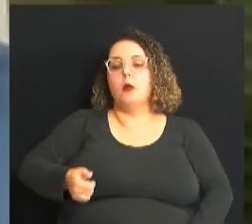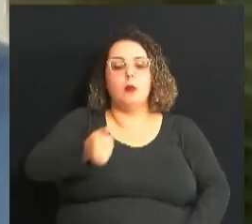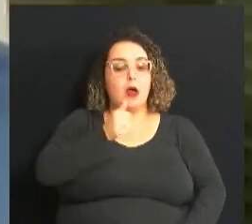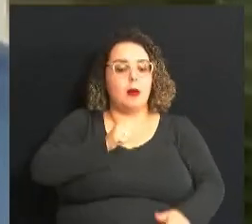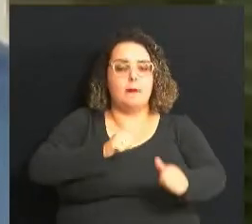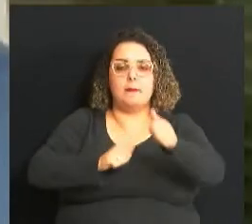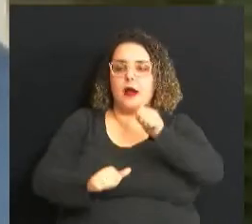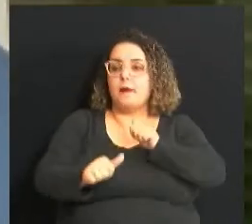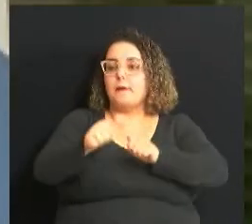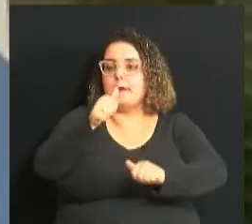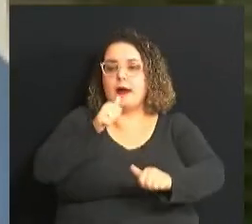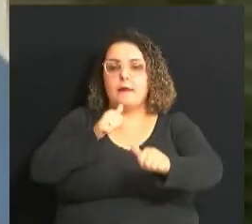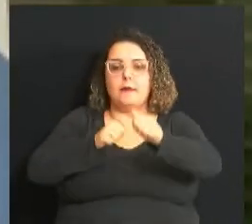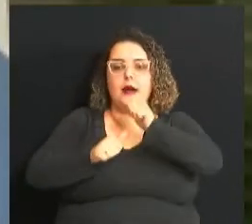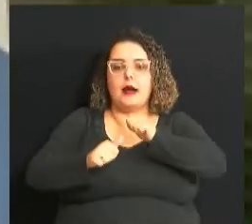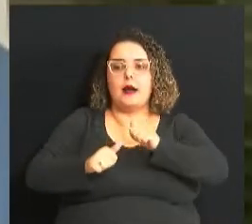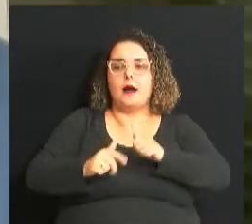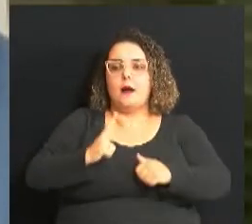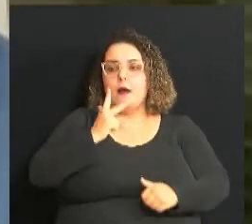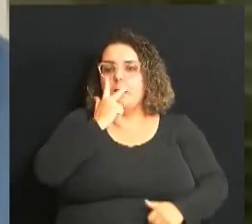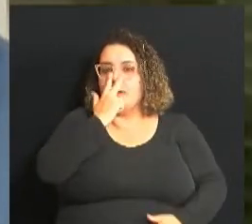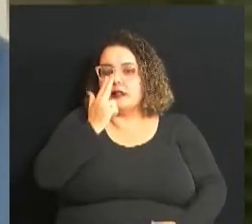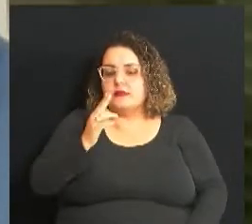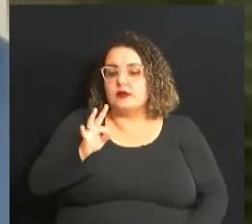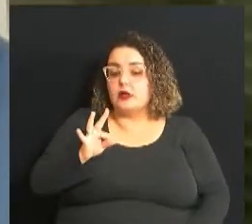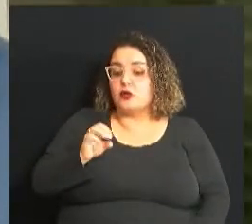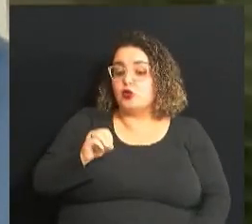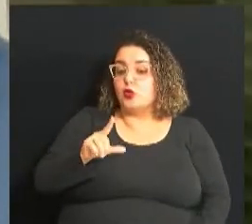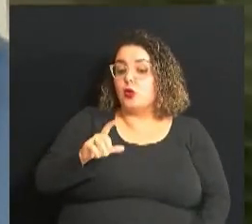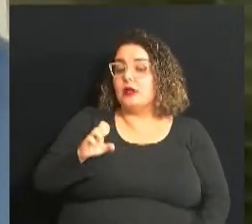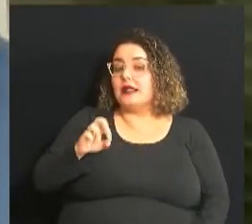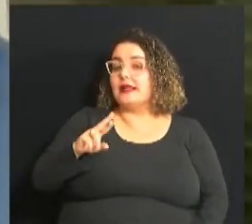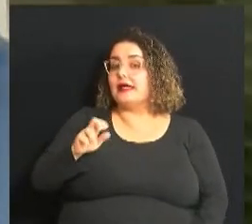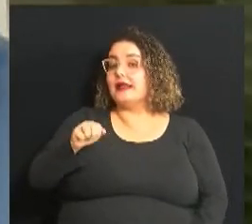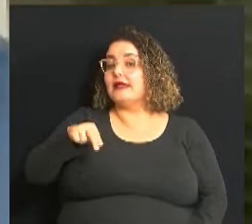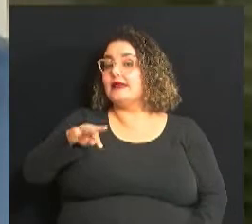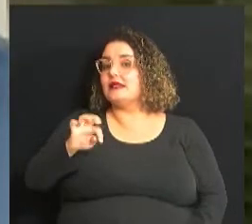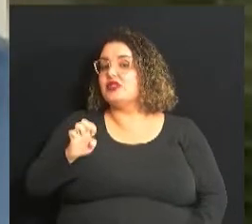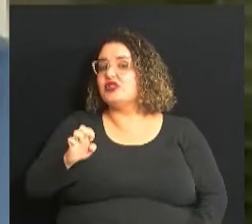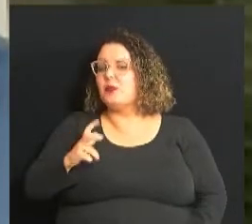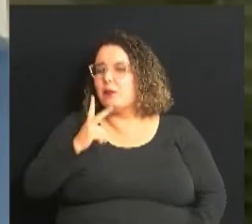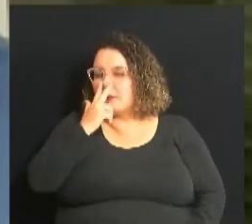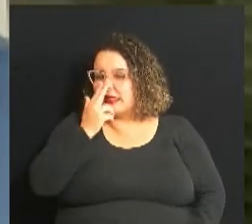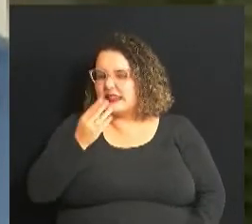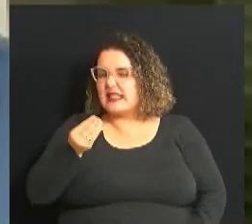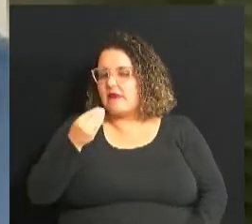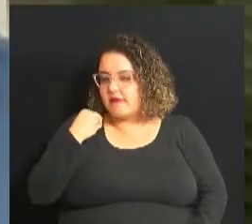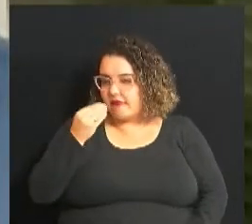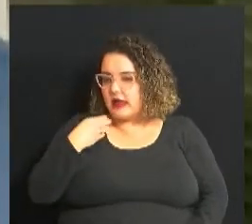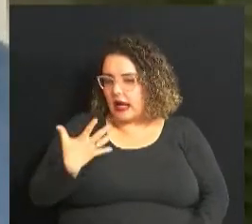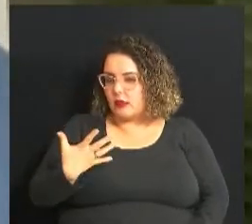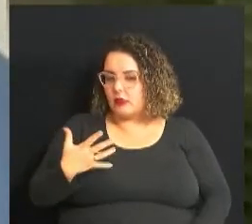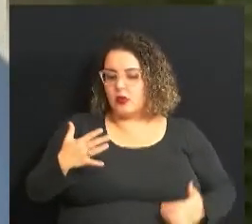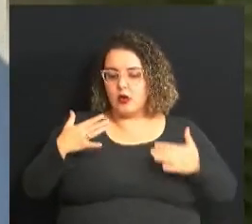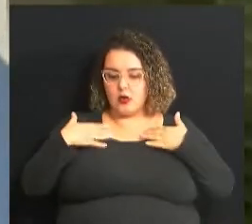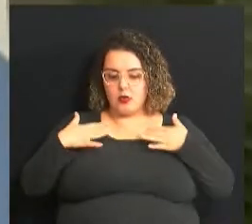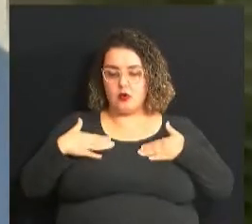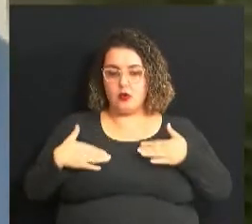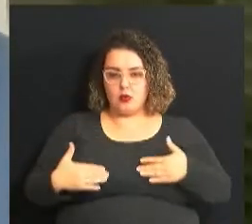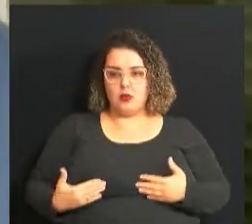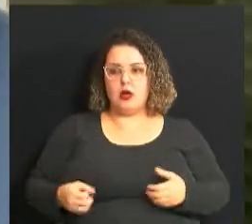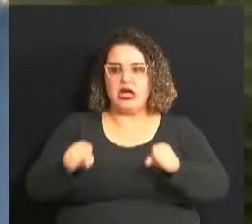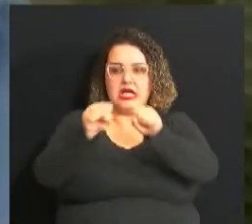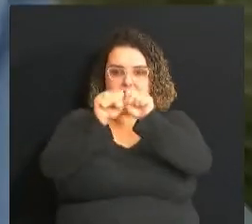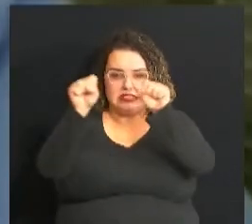você vai ficando tolerante ao álcool, né? Você vai, basicamente, o organismo, ele produz algum sistema